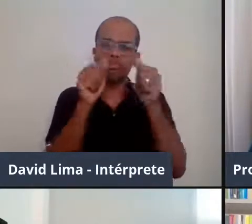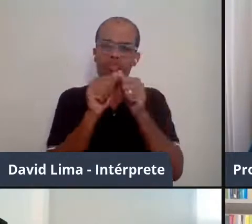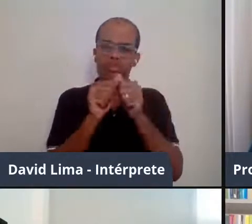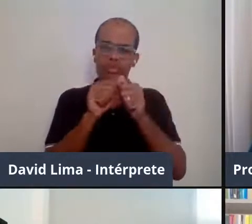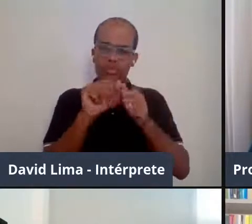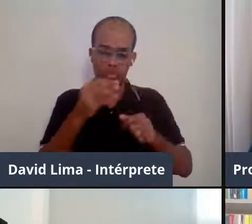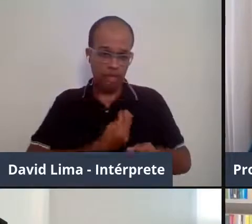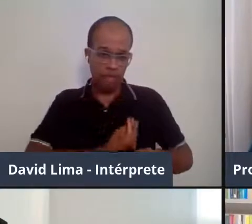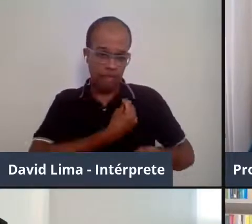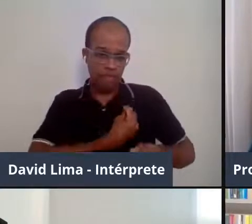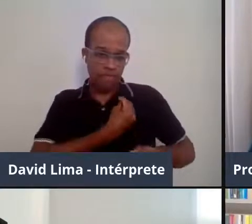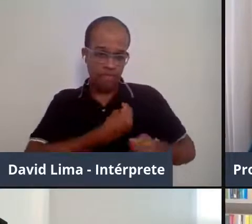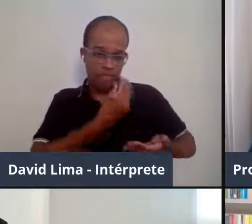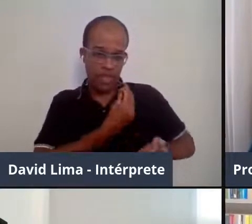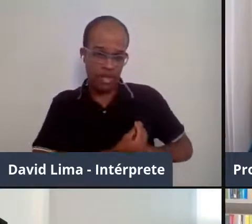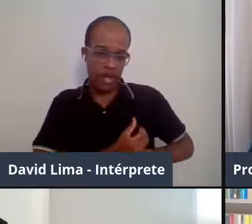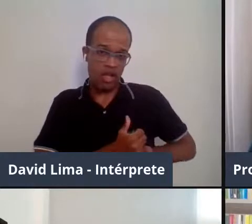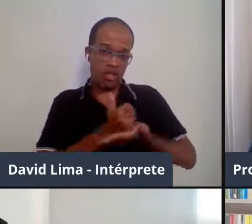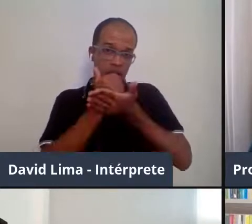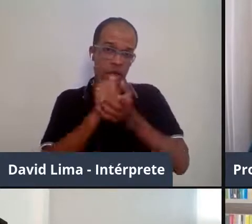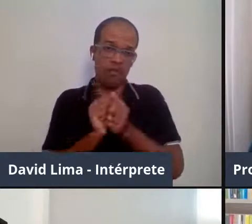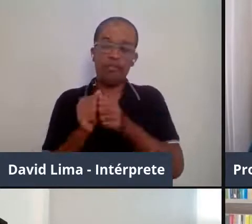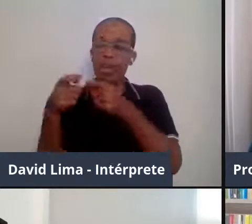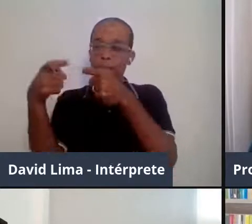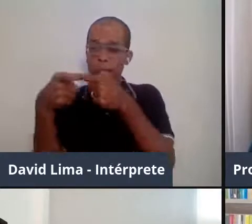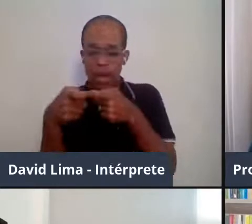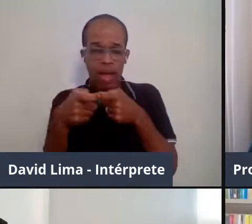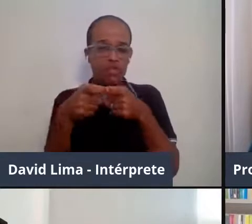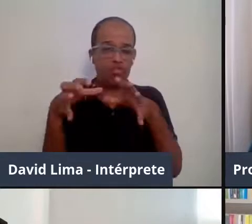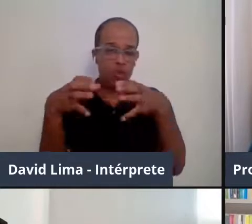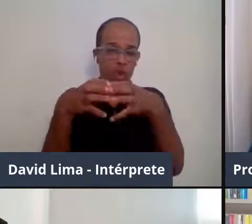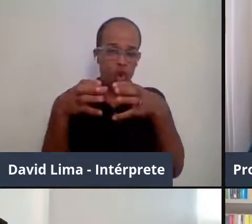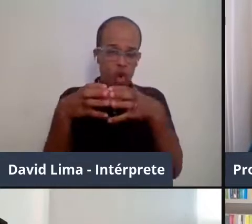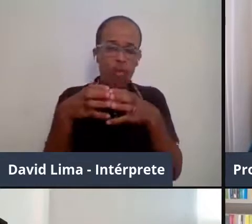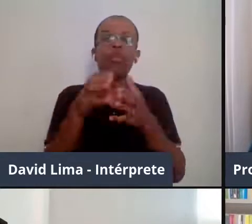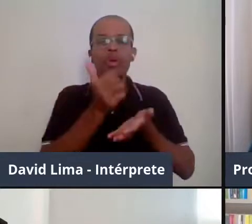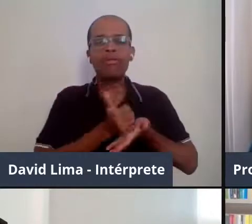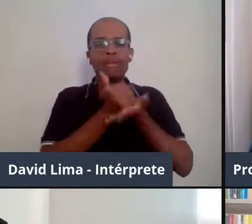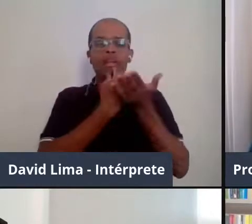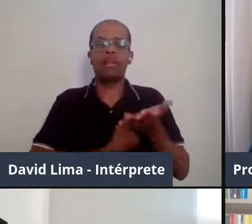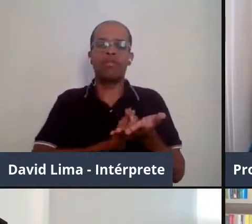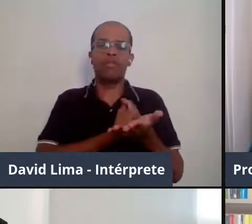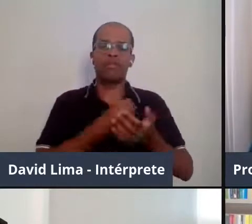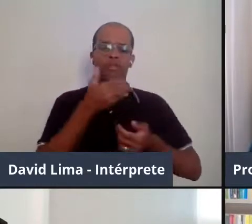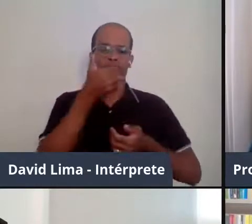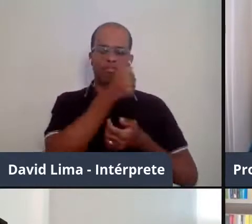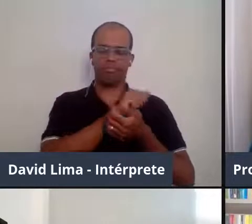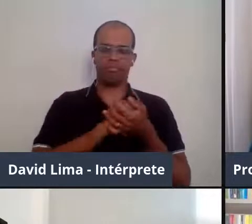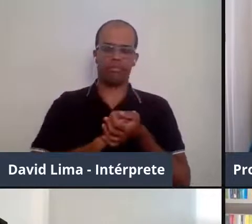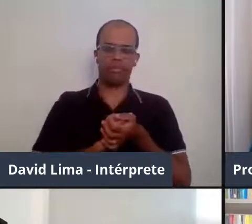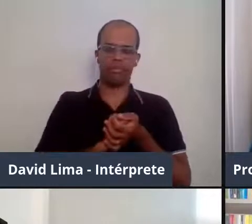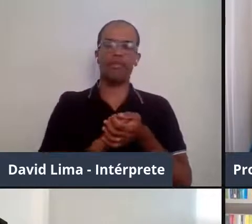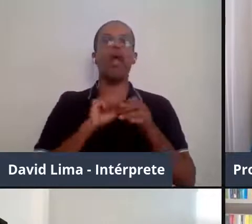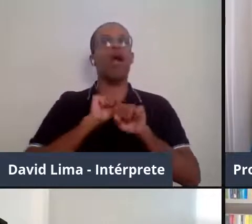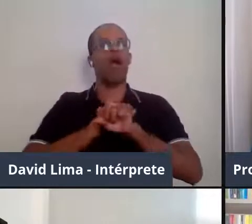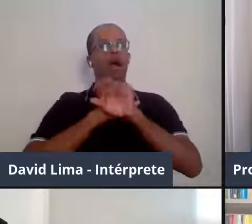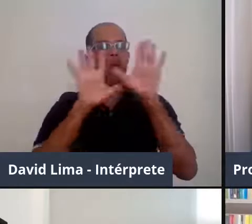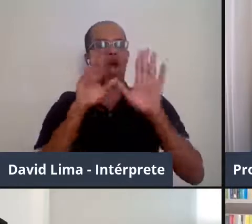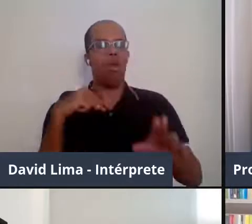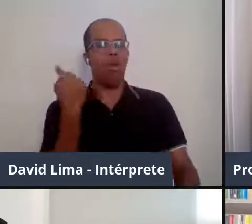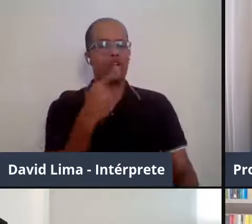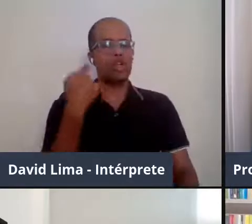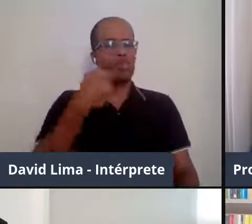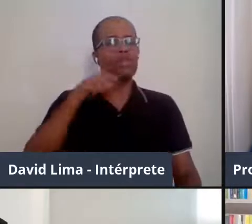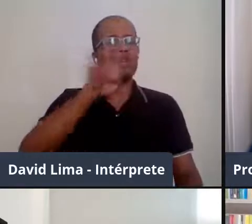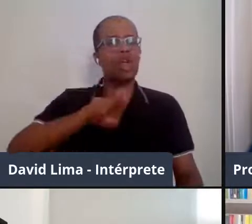médicas, todo mundo sabe, salvam vidas. Naturalmente, todos os profissionais da saúde. É claro que precisamos nos utilizar